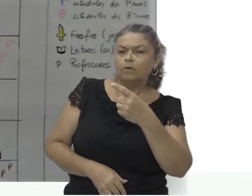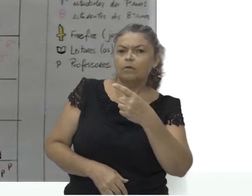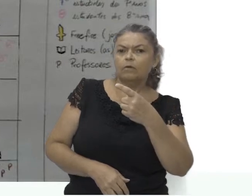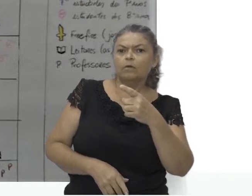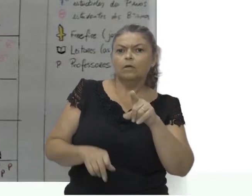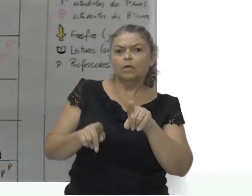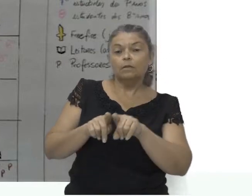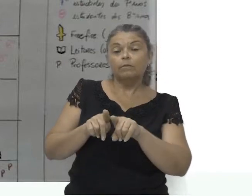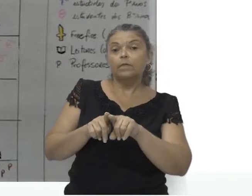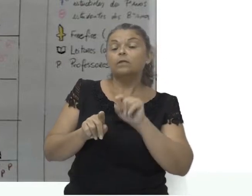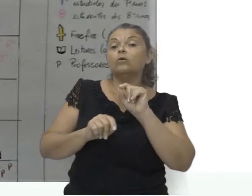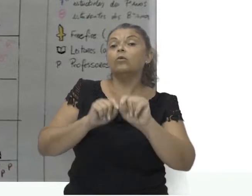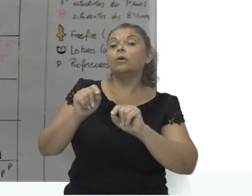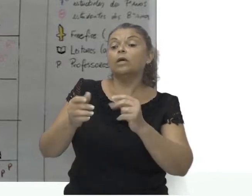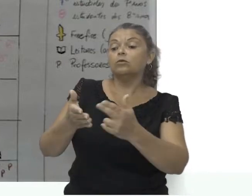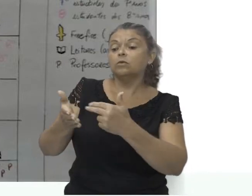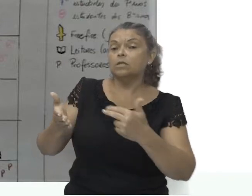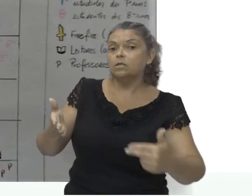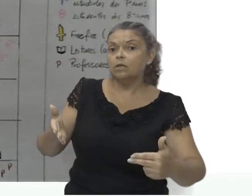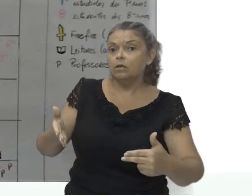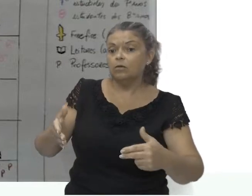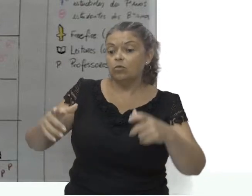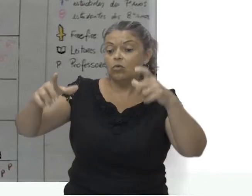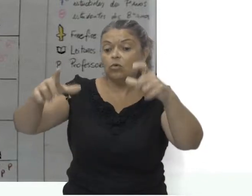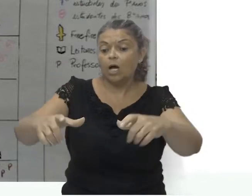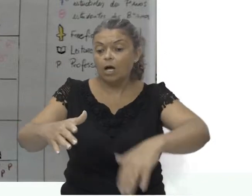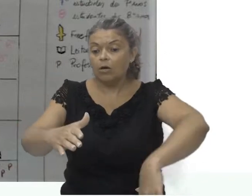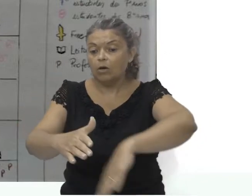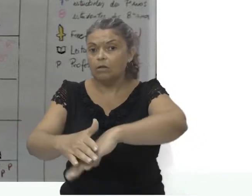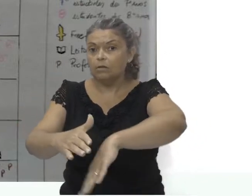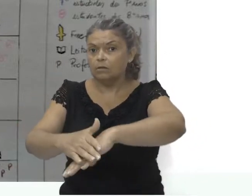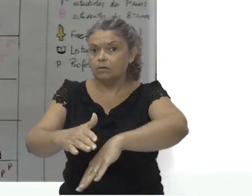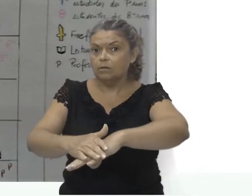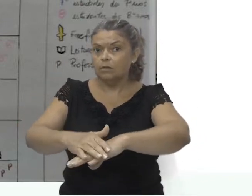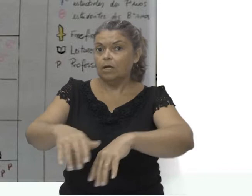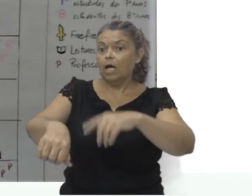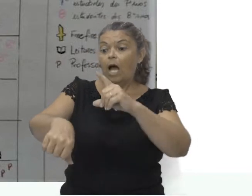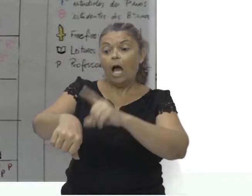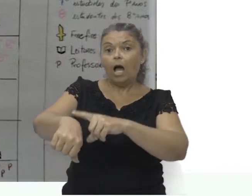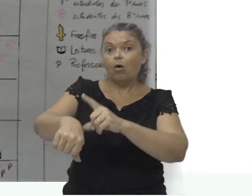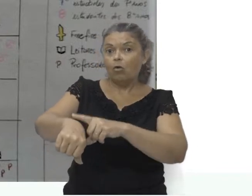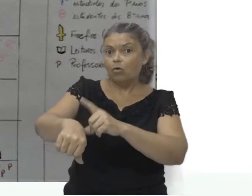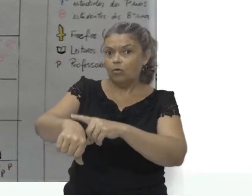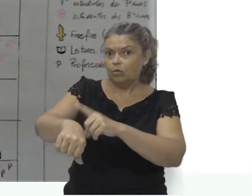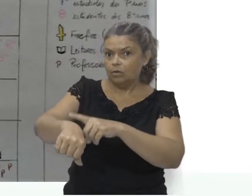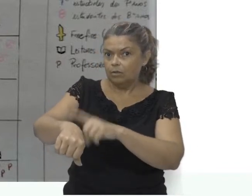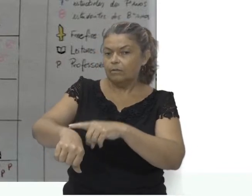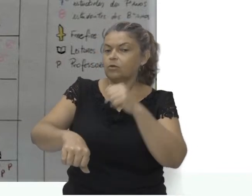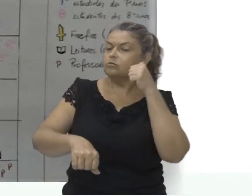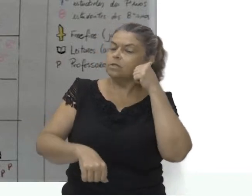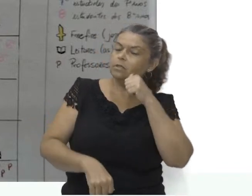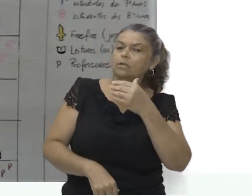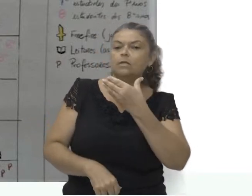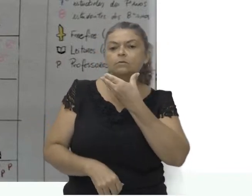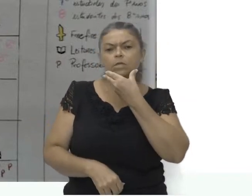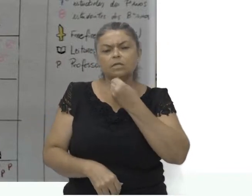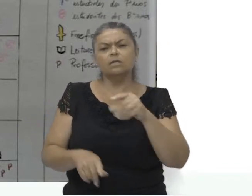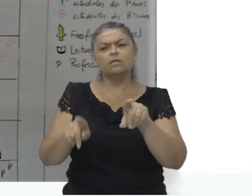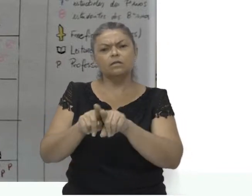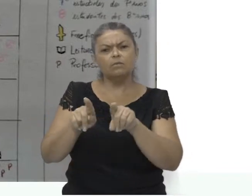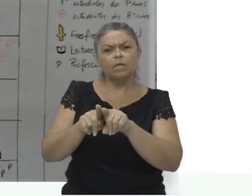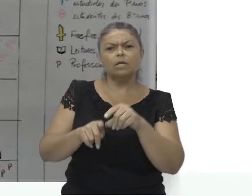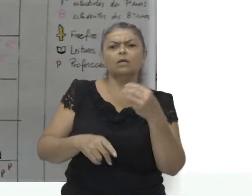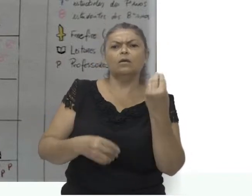uma quadra. Na quadra ele colocou os horários para os meninos e as meninas, colocou também